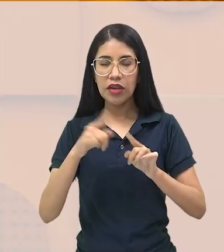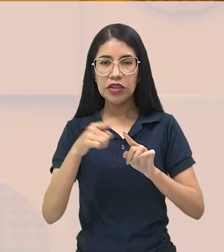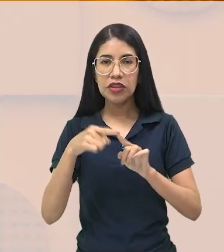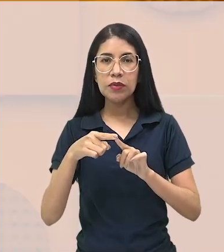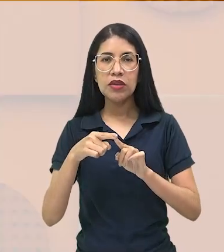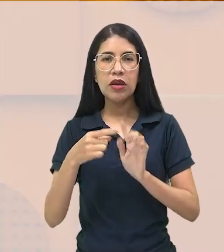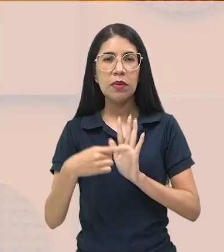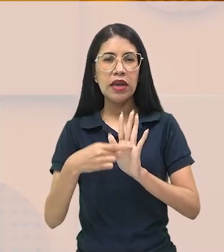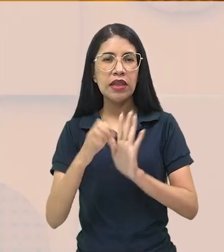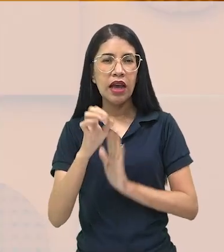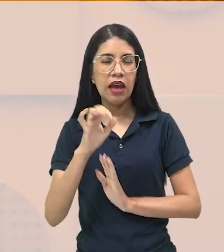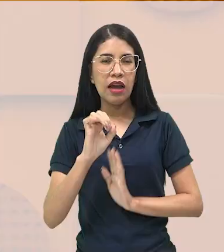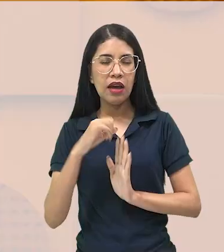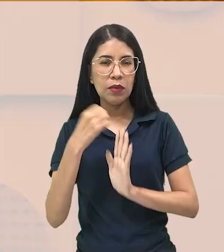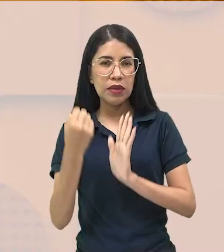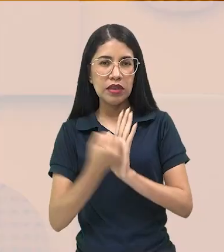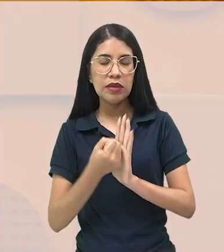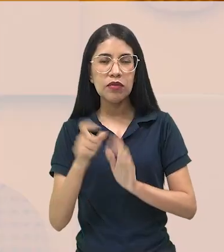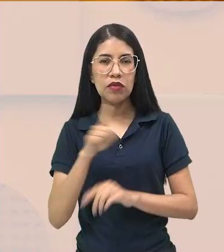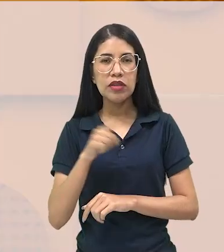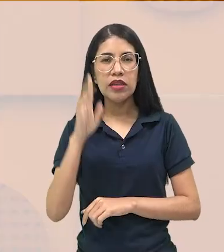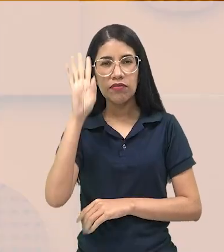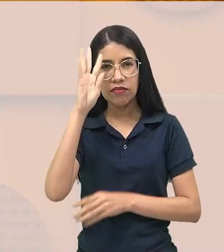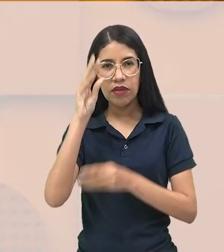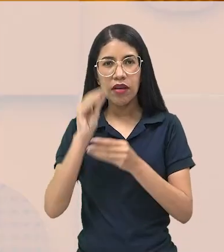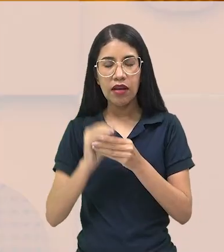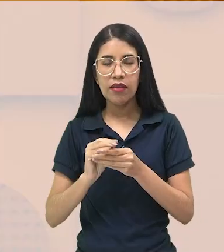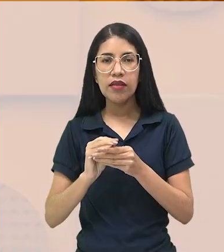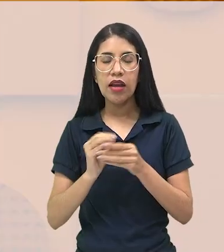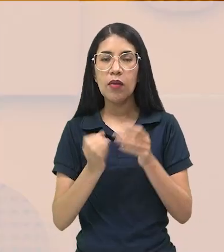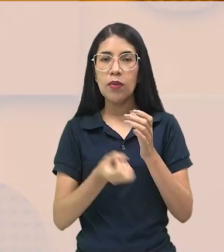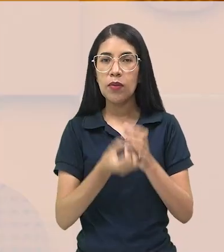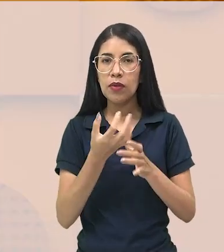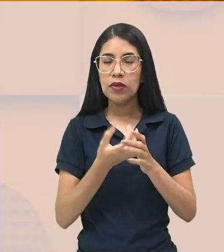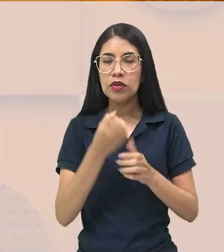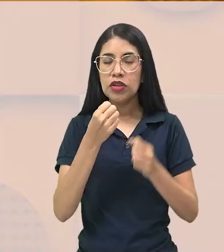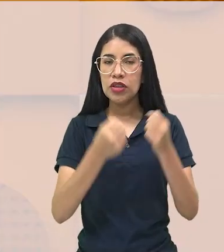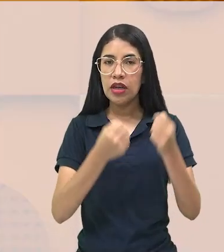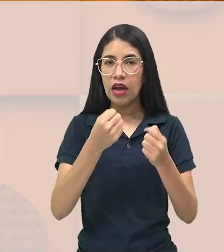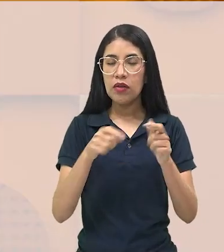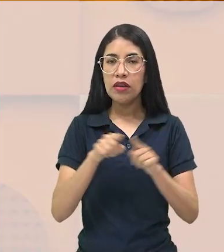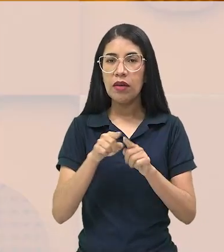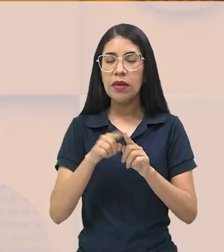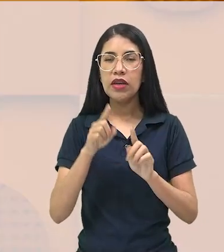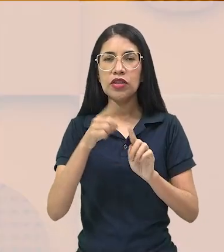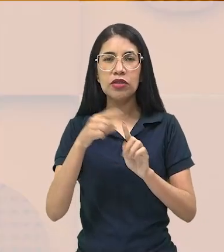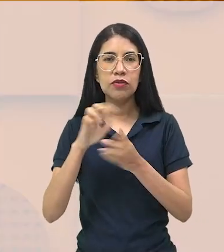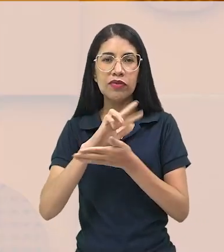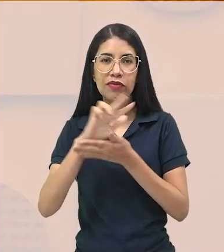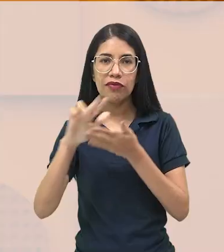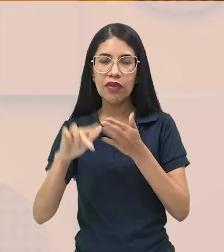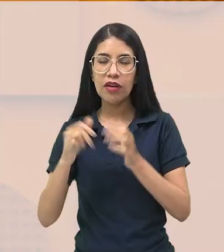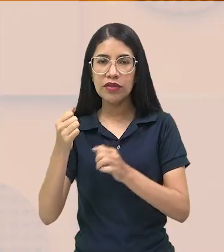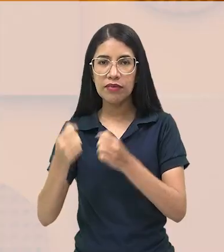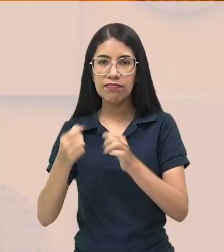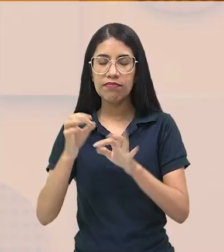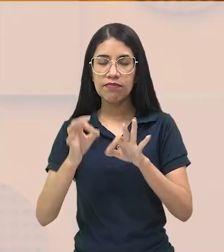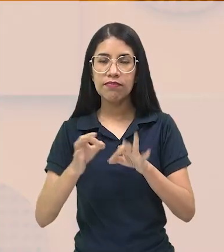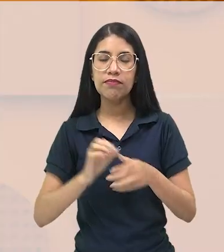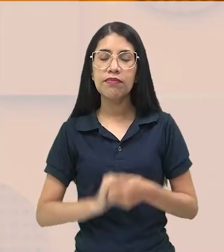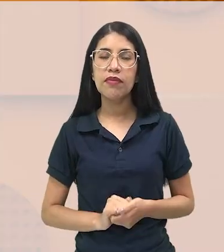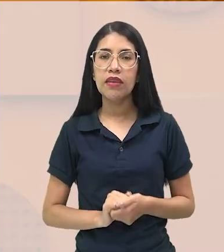colocar a logo aqui para vocês, é capaz de vocês associarem a produção de carro e também a alguns modelos de carro. A gente